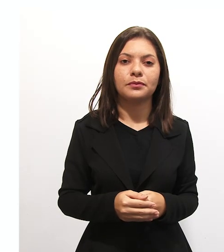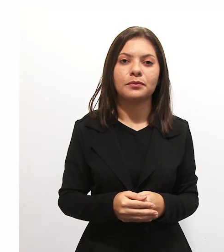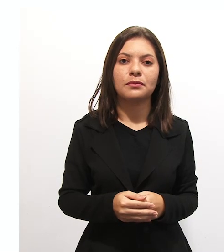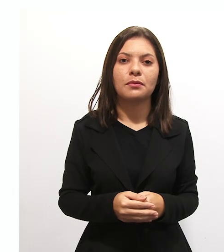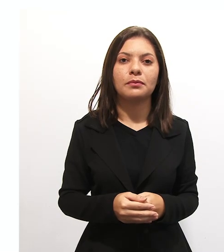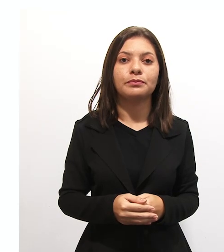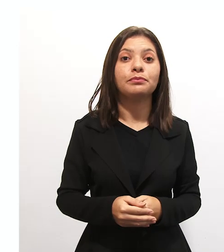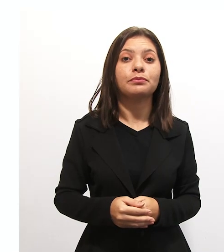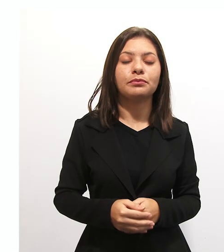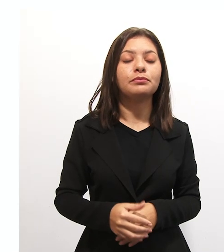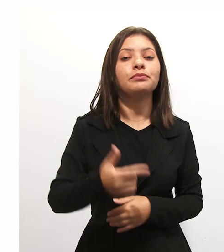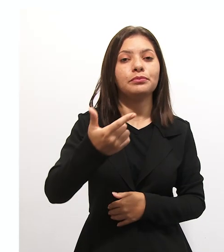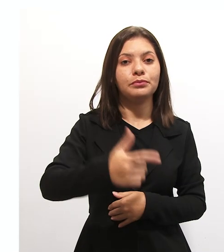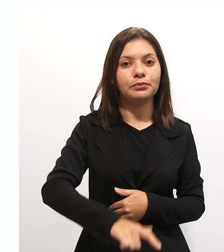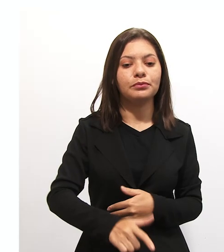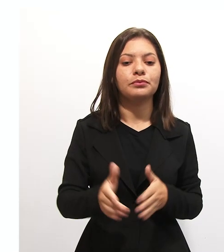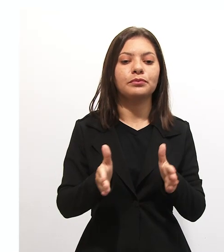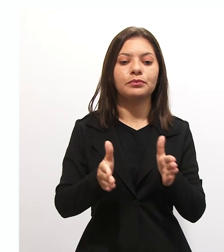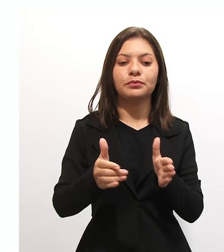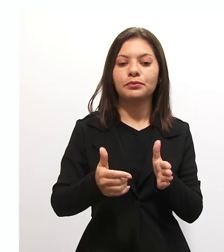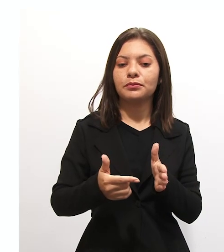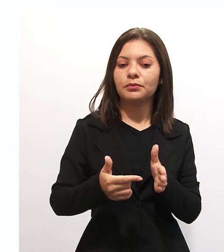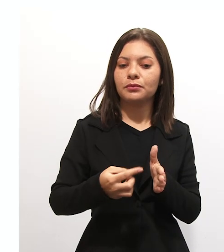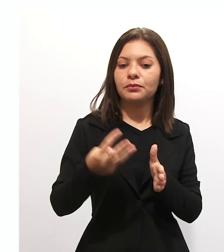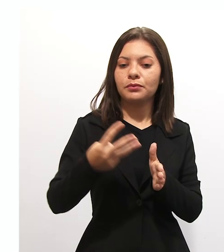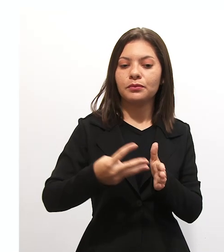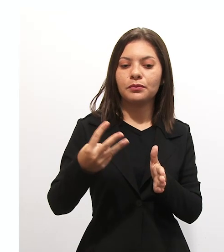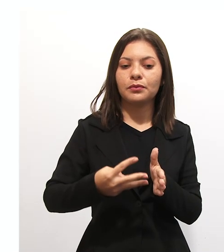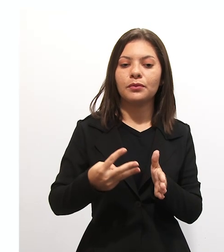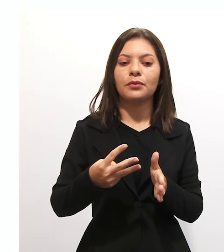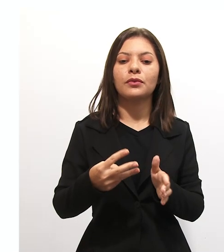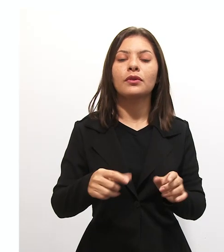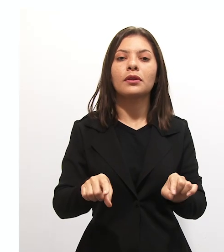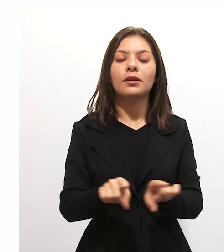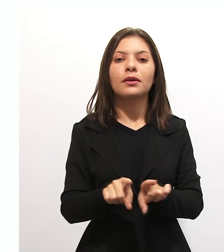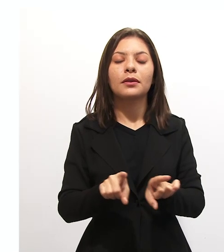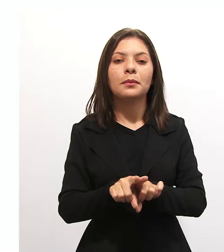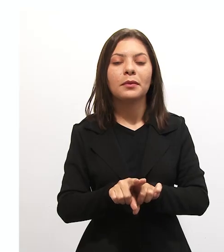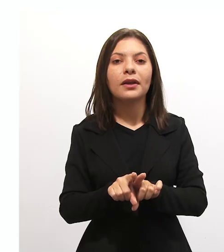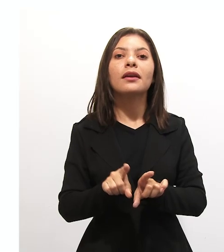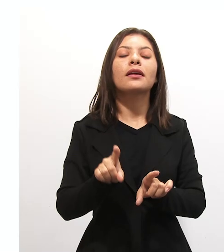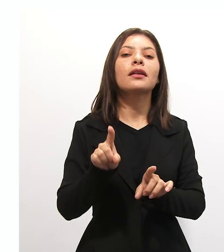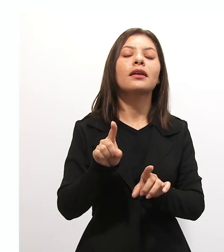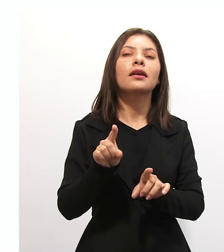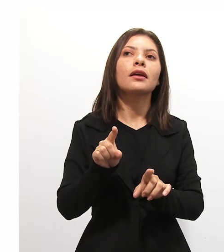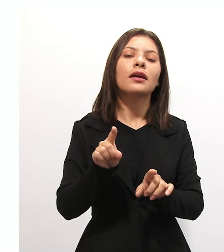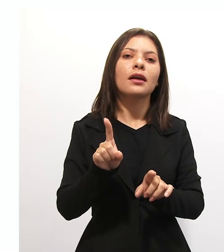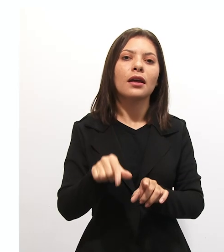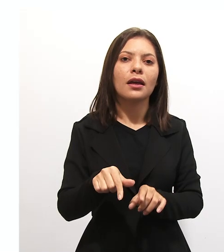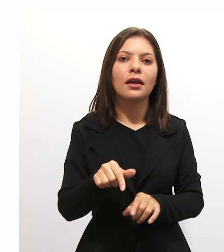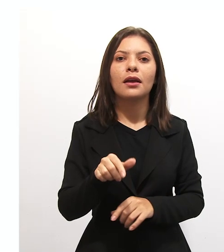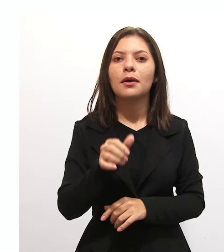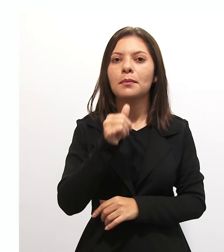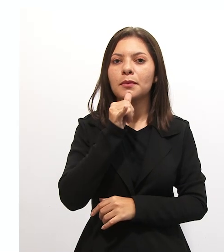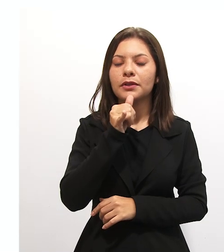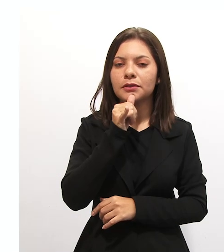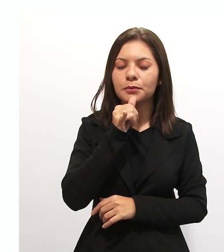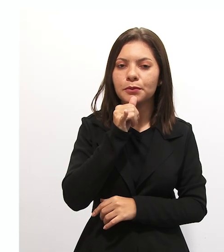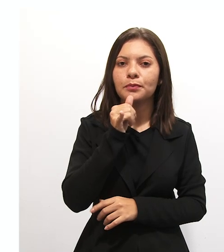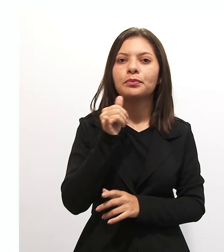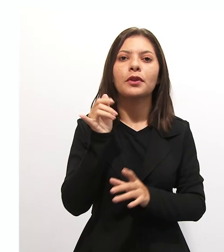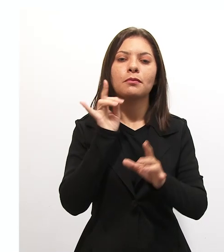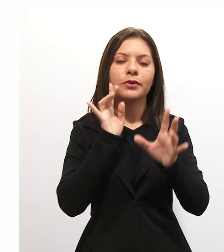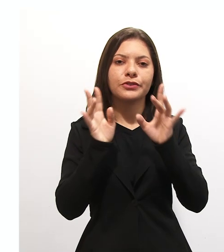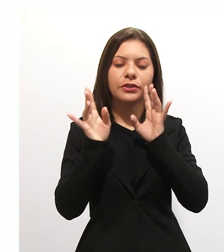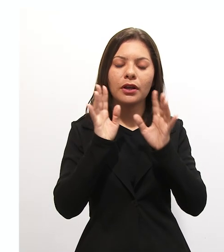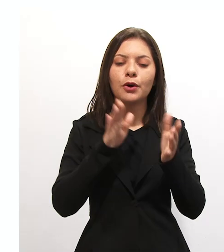Tem outras etapas também, como a projeção de investimentos e custos operacionais. Então, as projeções e os